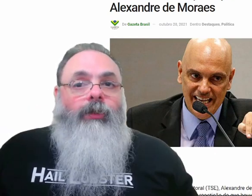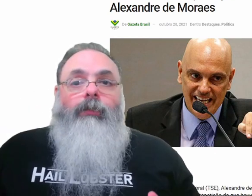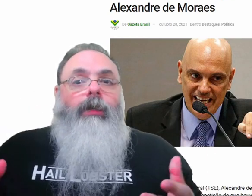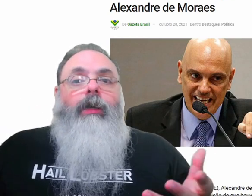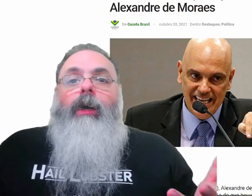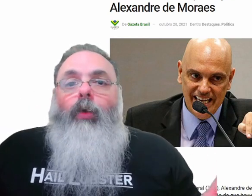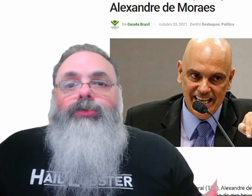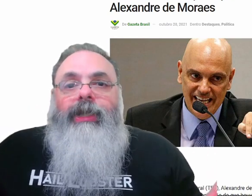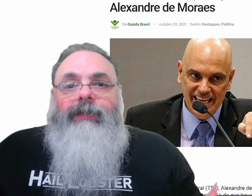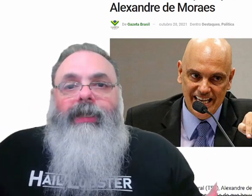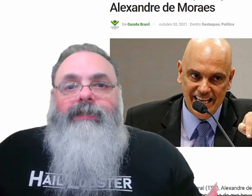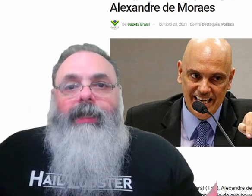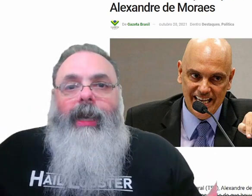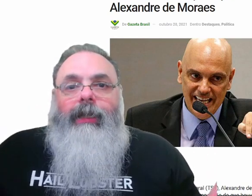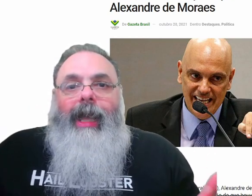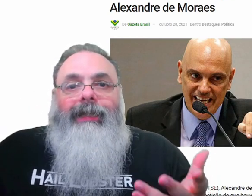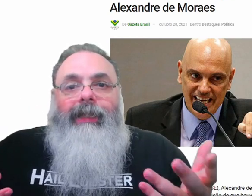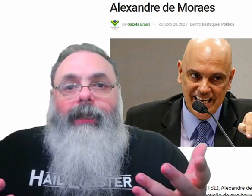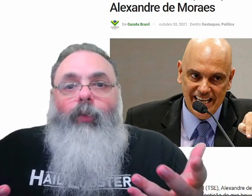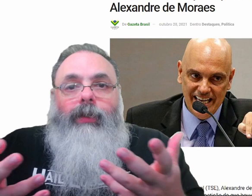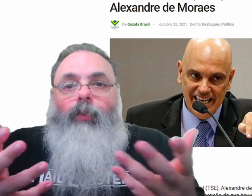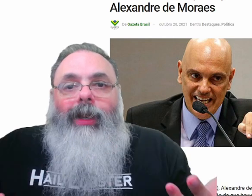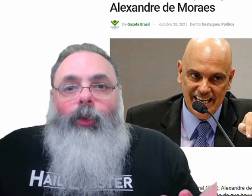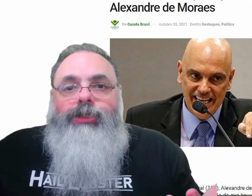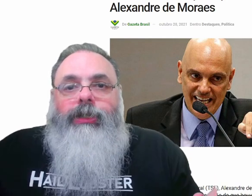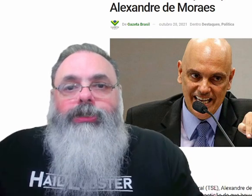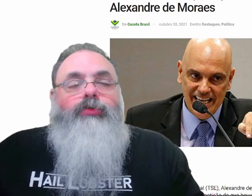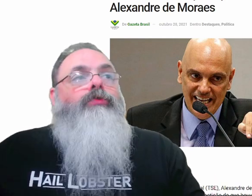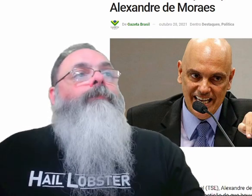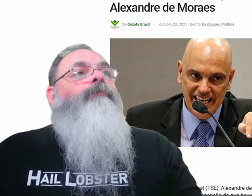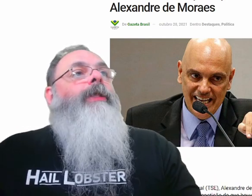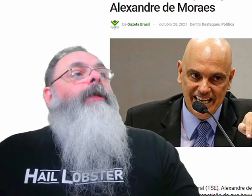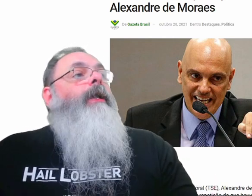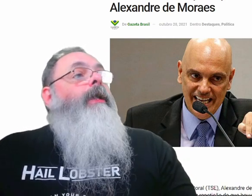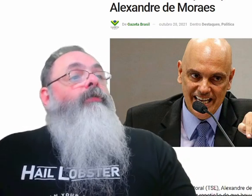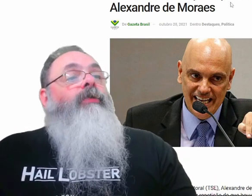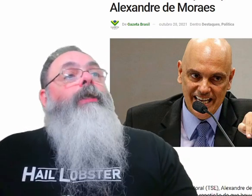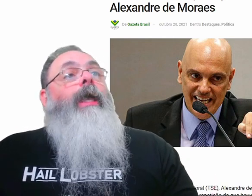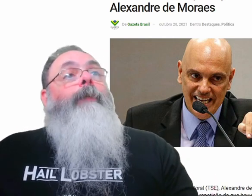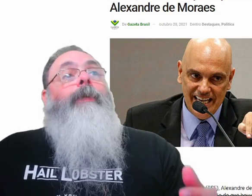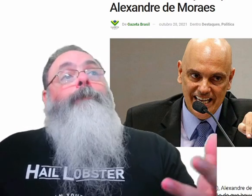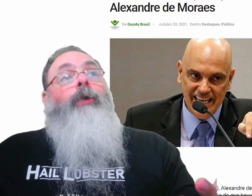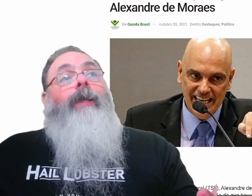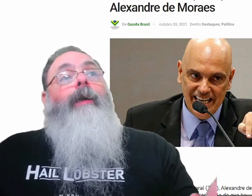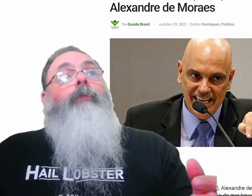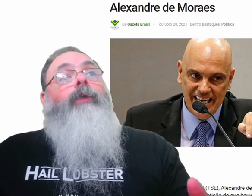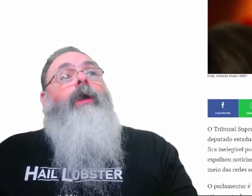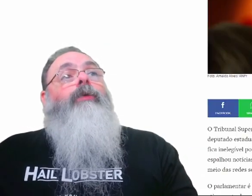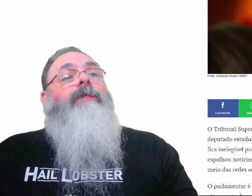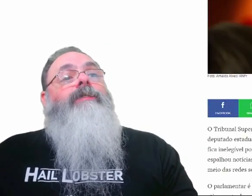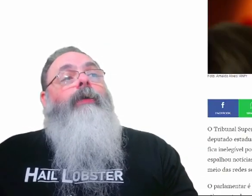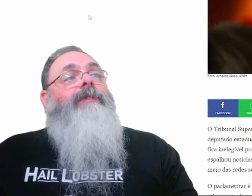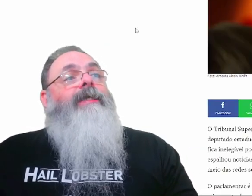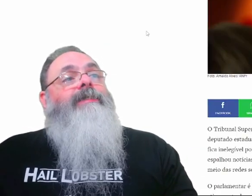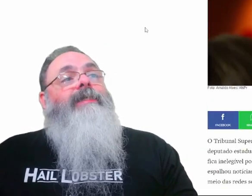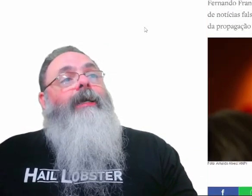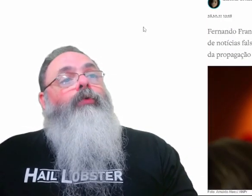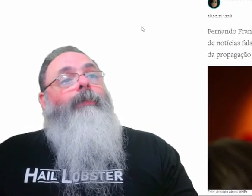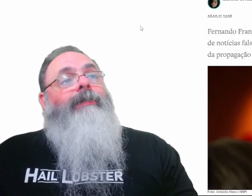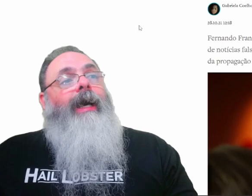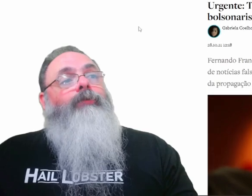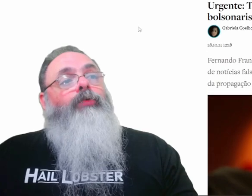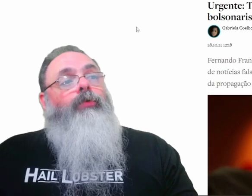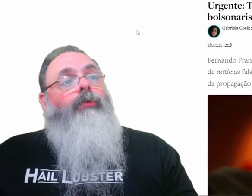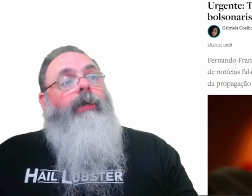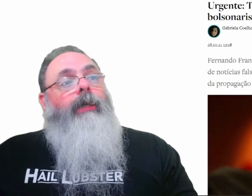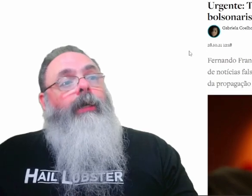sabe que aconteceu onde é que tá esse cara cadê o quê Qual a lógica disso E aí para piorar tudo o que aconteceu eles